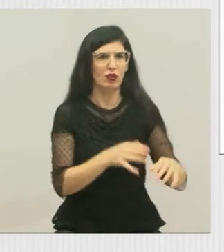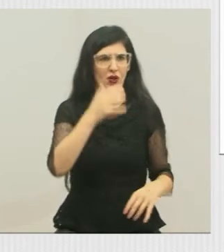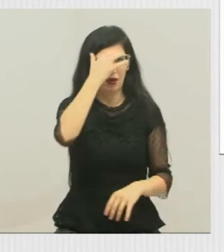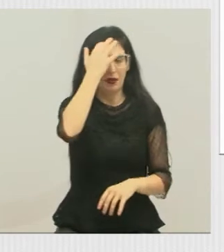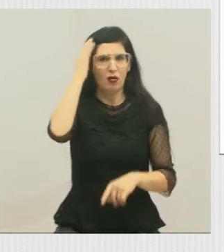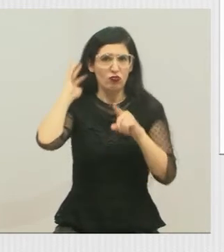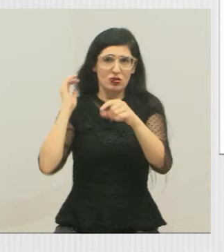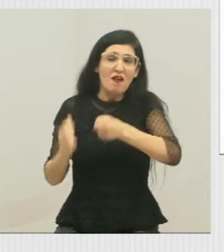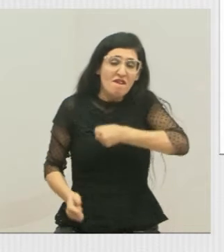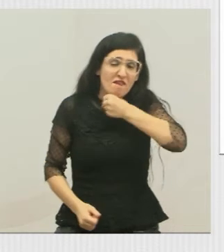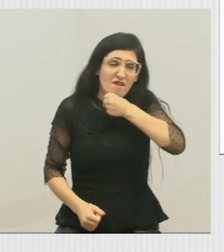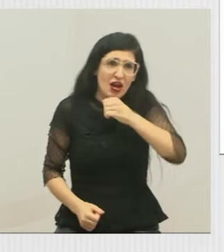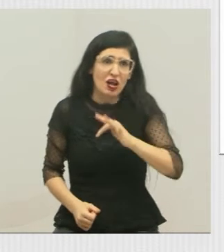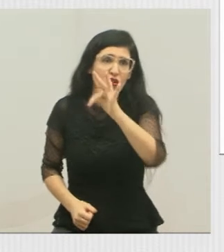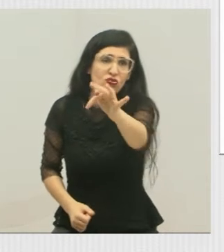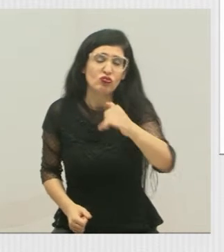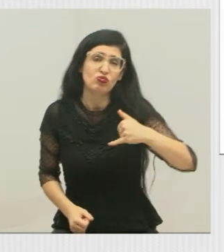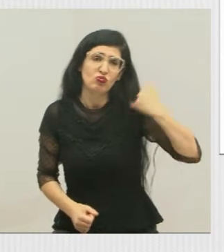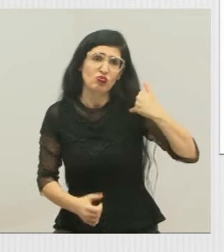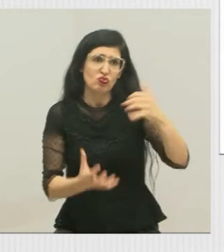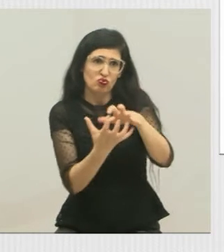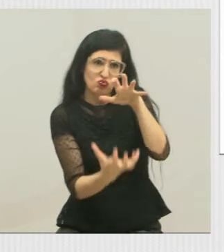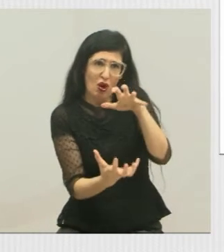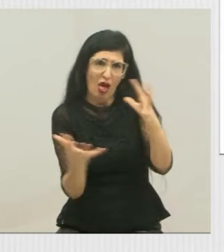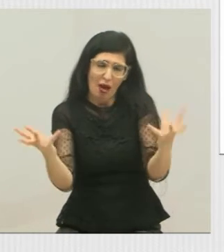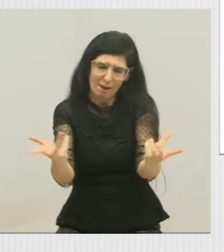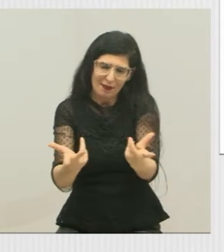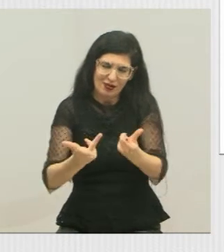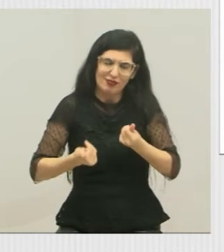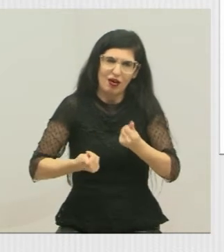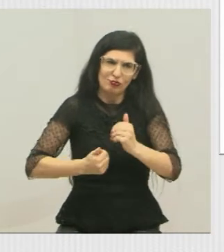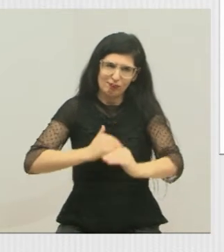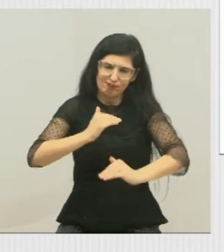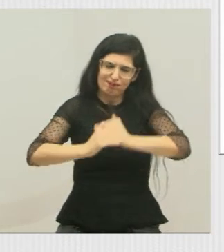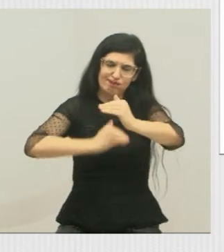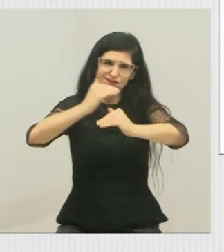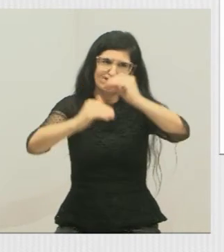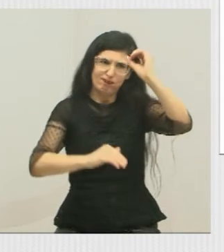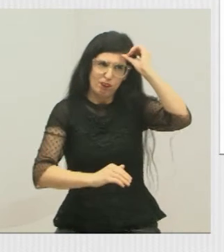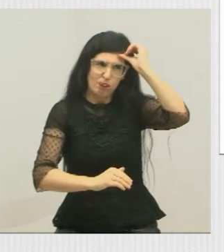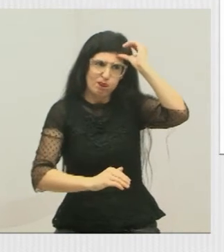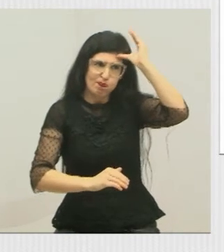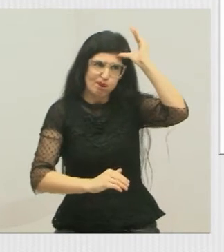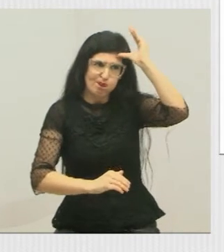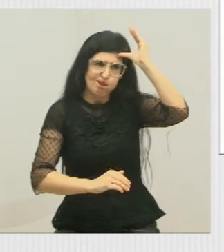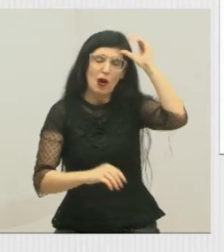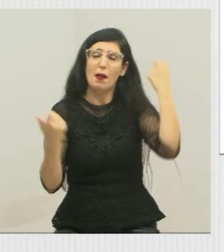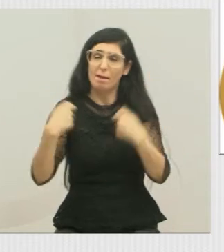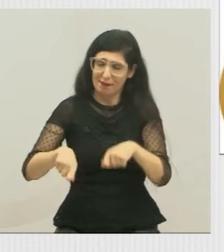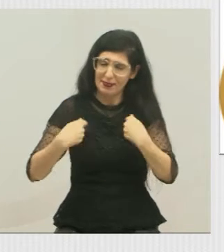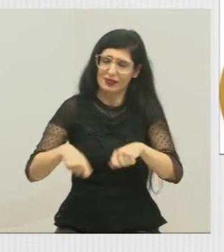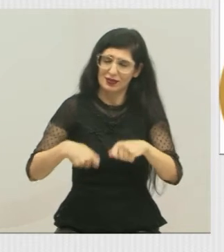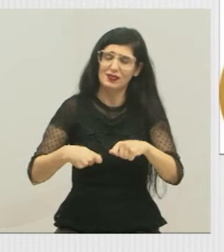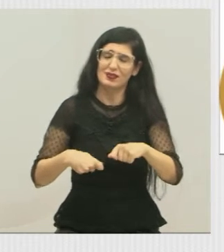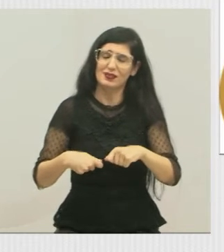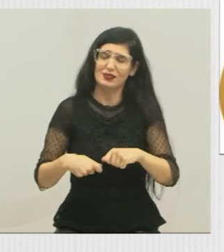E conforme você envelhece seus interesses habilidades evoluem meu conselho é estar aberto a mudanças